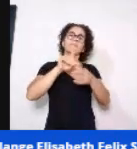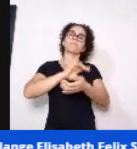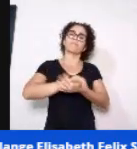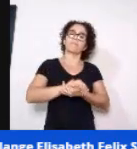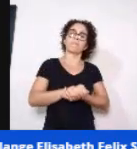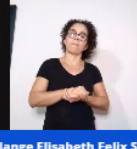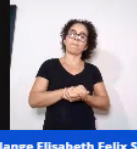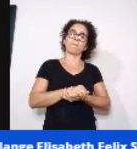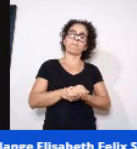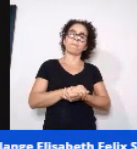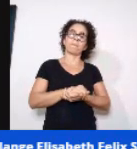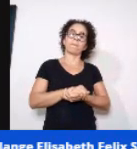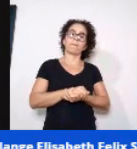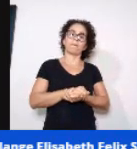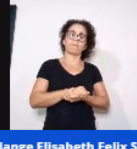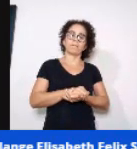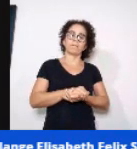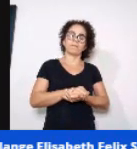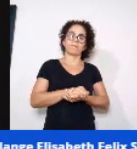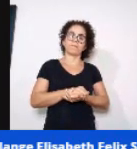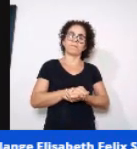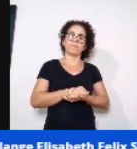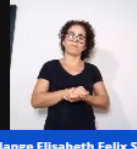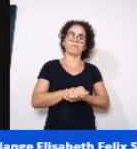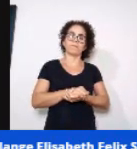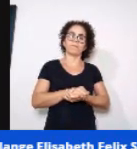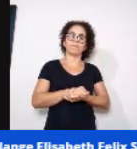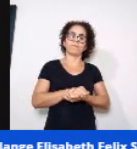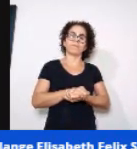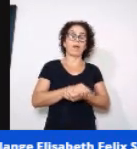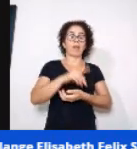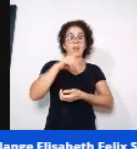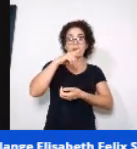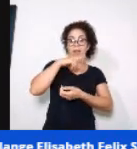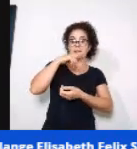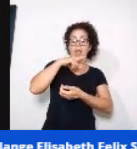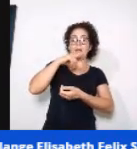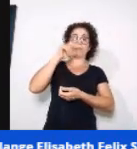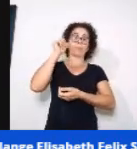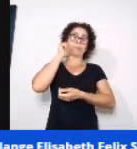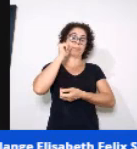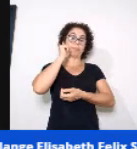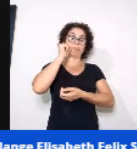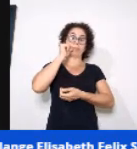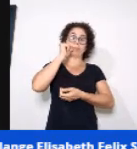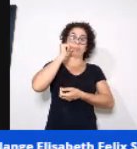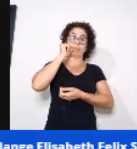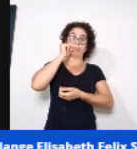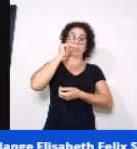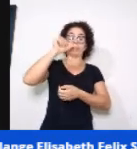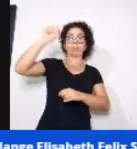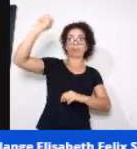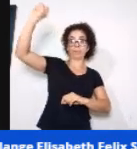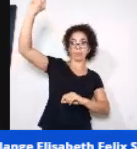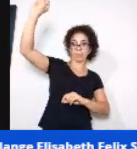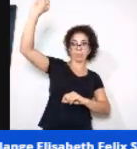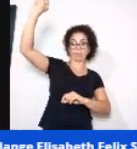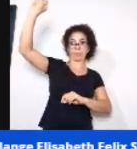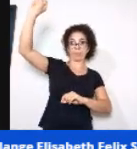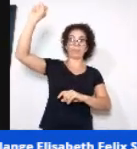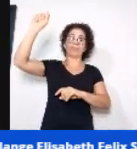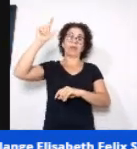Pode passar? Se a gente tem o super-homem, a gente também tem a mulher maravilha, né? O